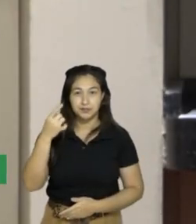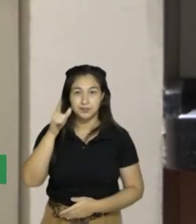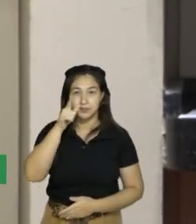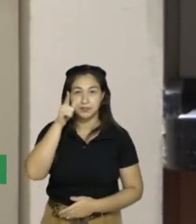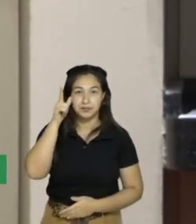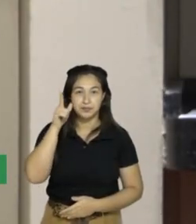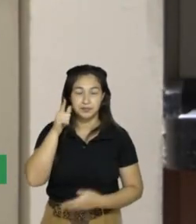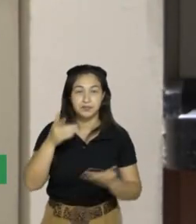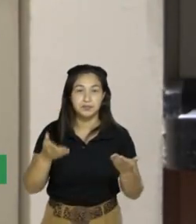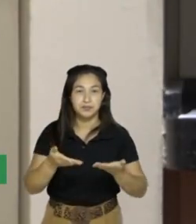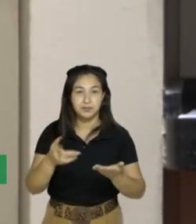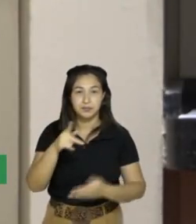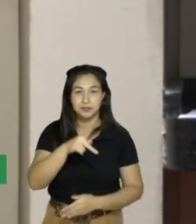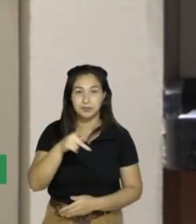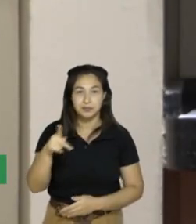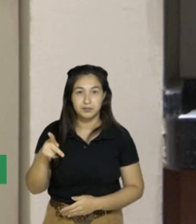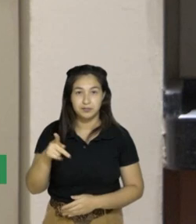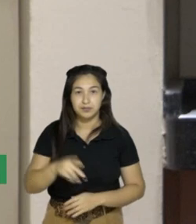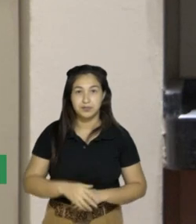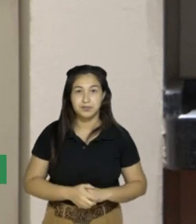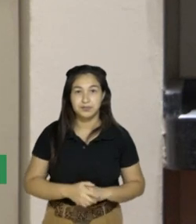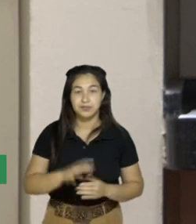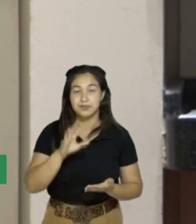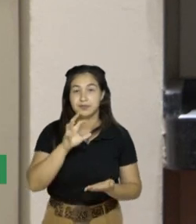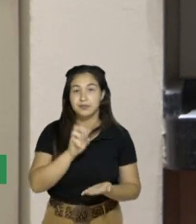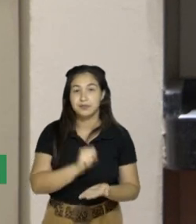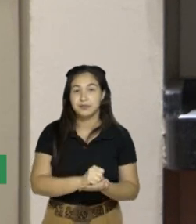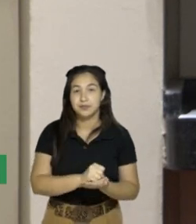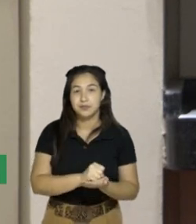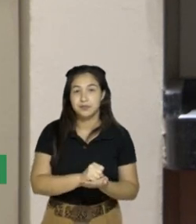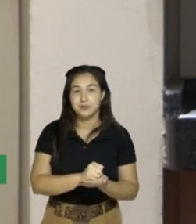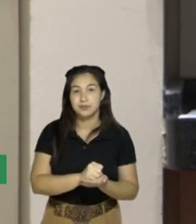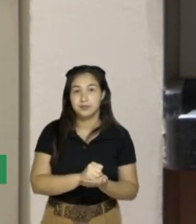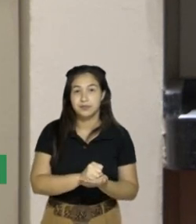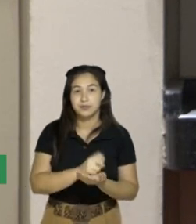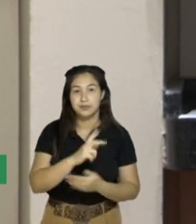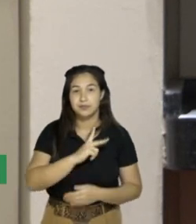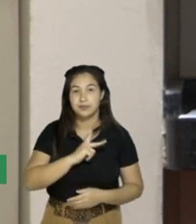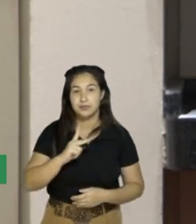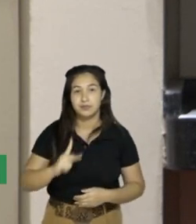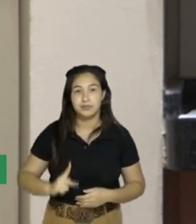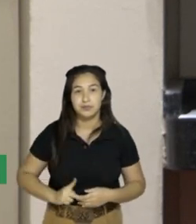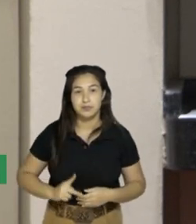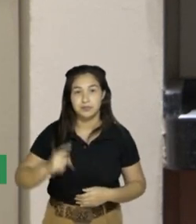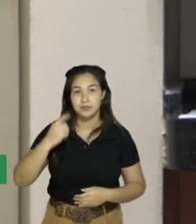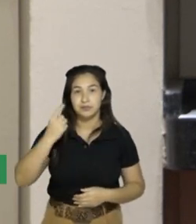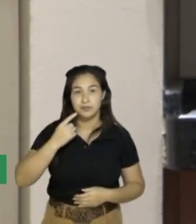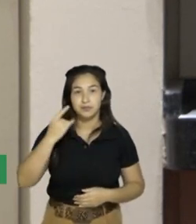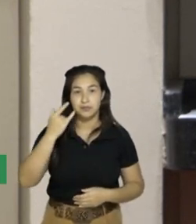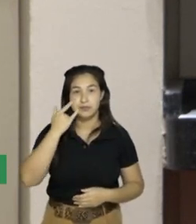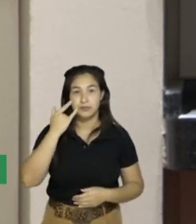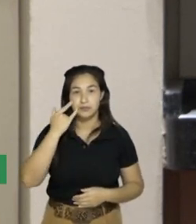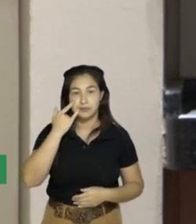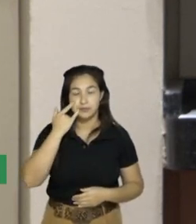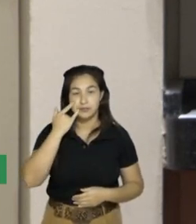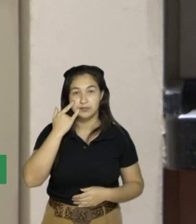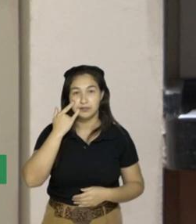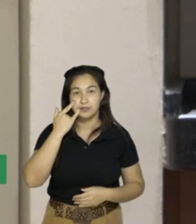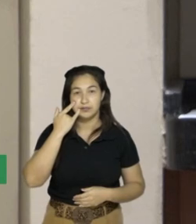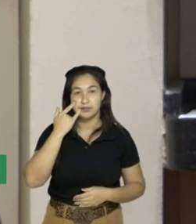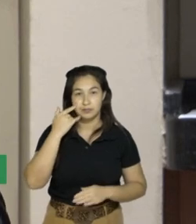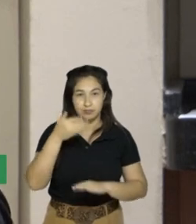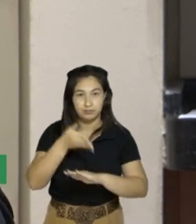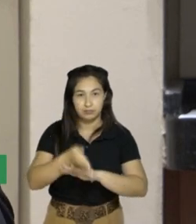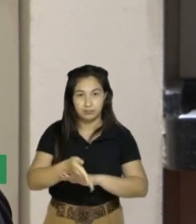horário do PP portanto é registrado apresenta o nosso Presidente Deputado mal ordenadal que